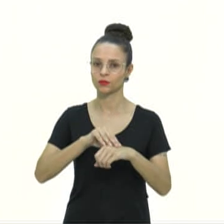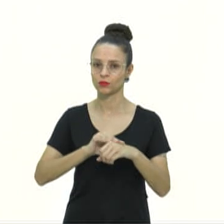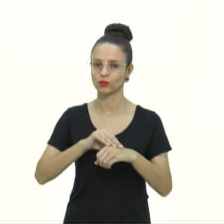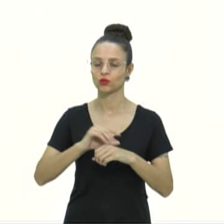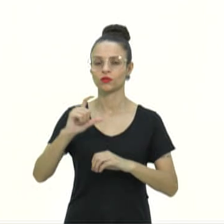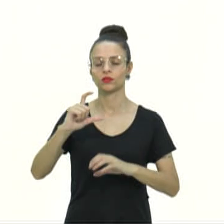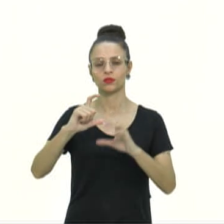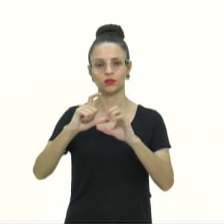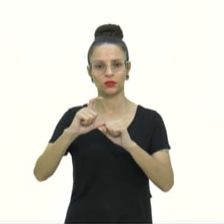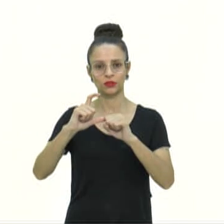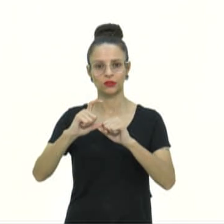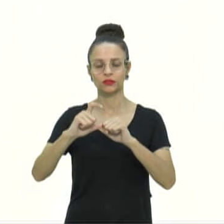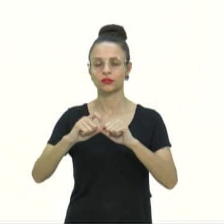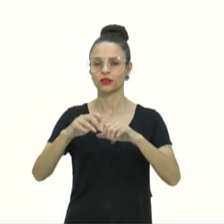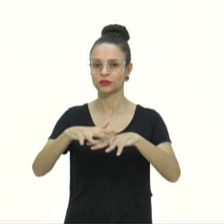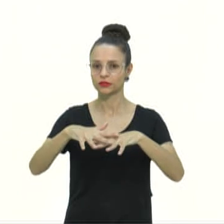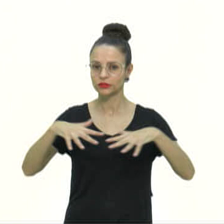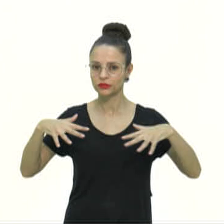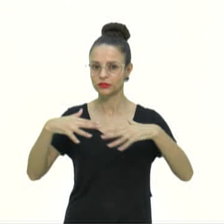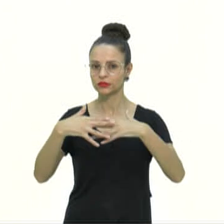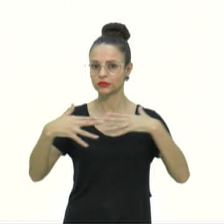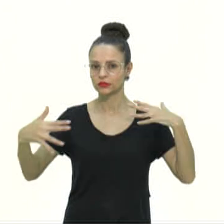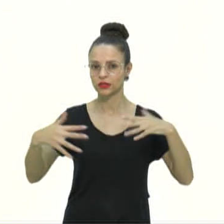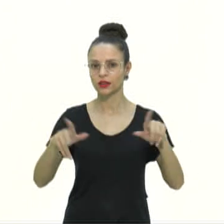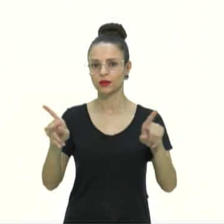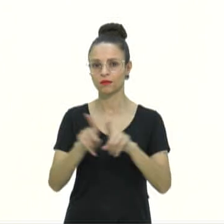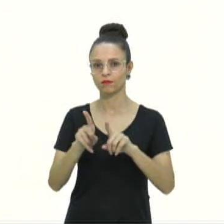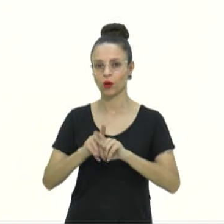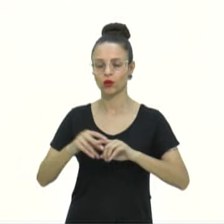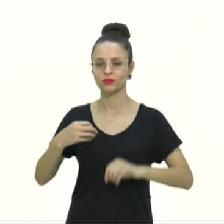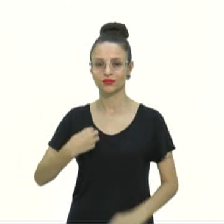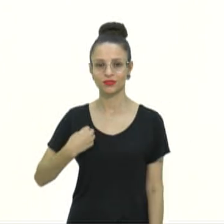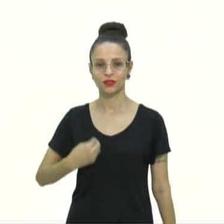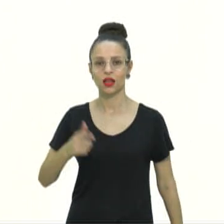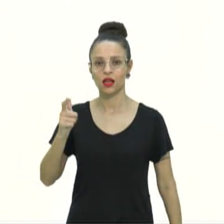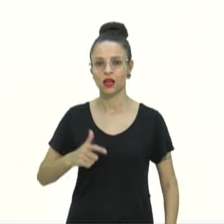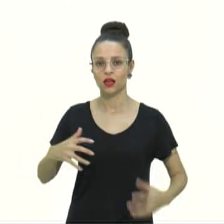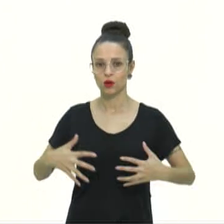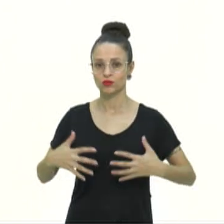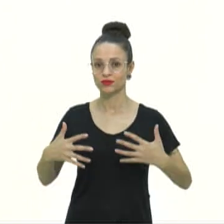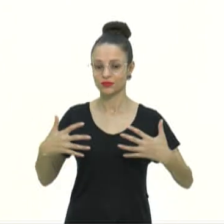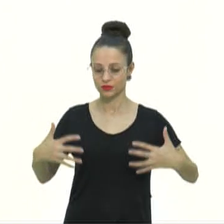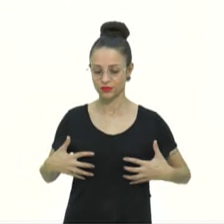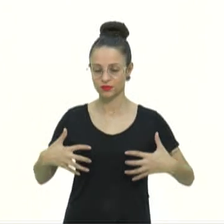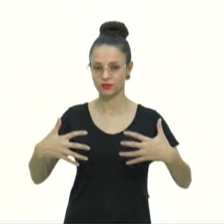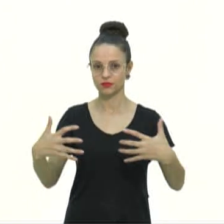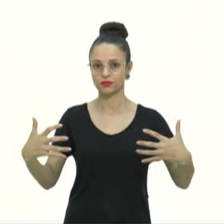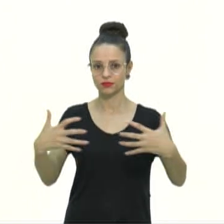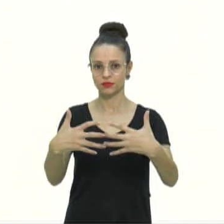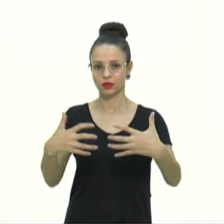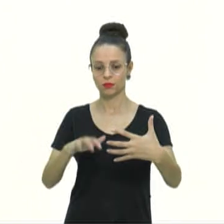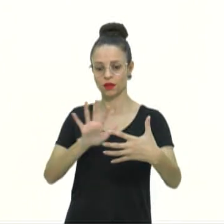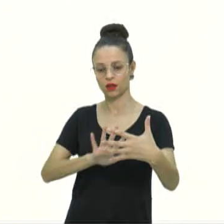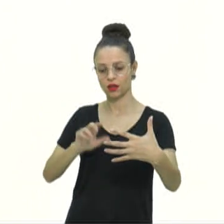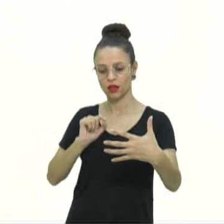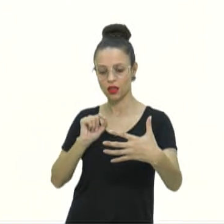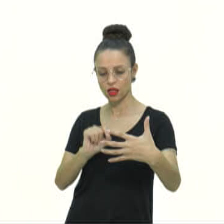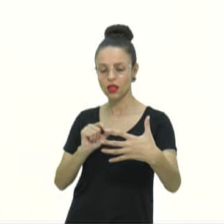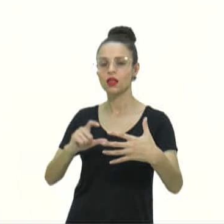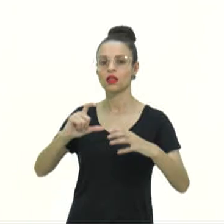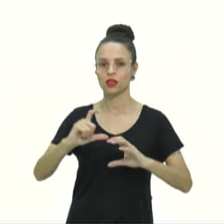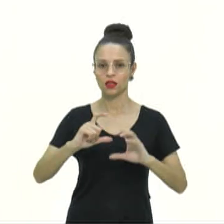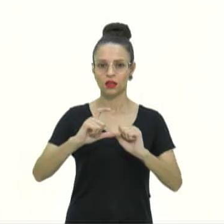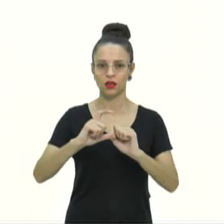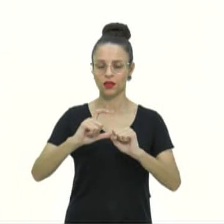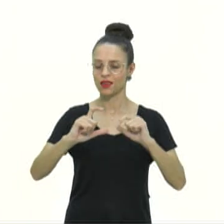estriado, esquelético, extenso, que separa a cavidade torácica da abdominal. Ele é o principal músculo envolvido